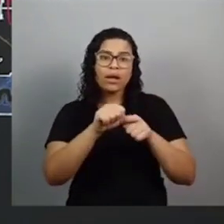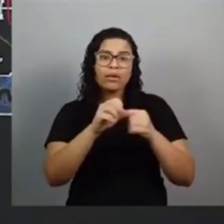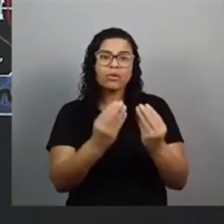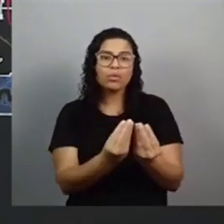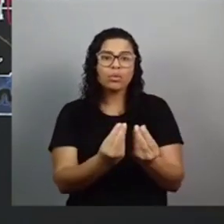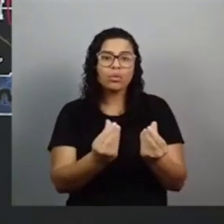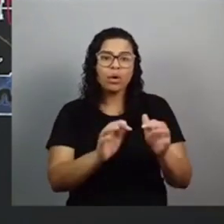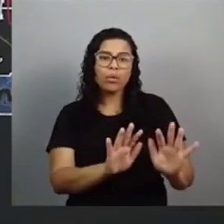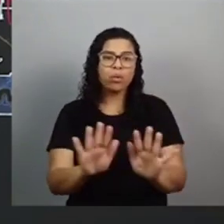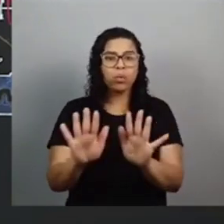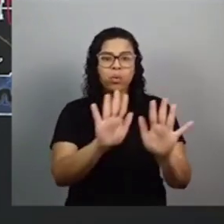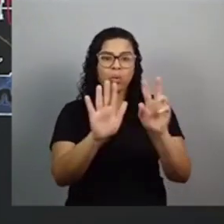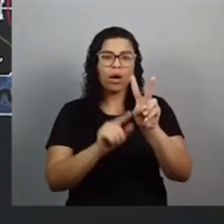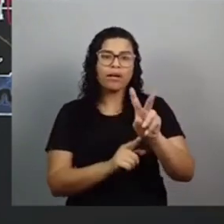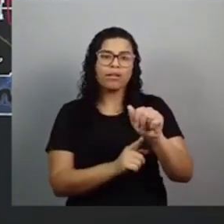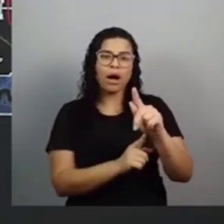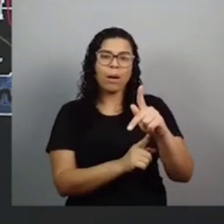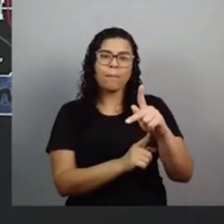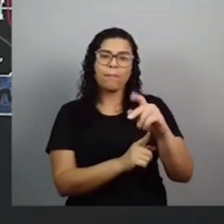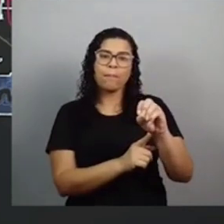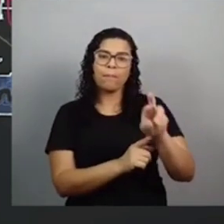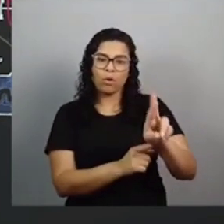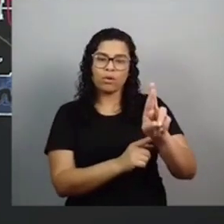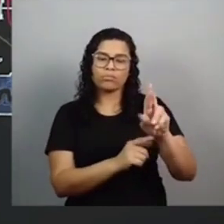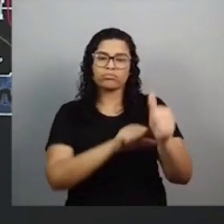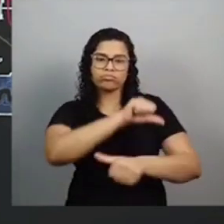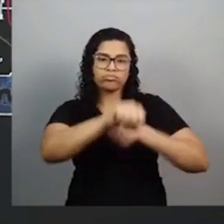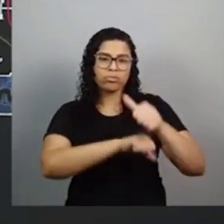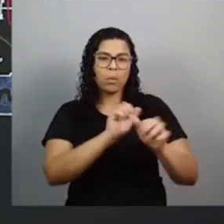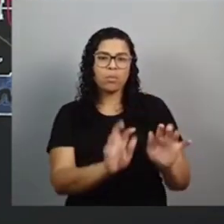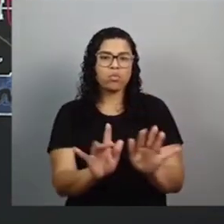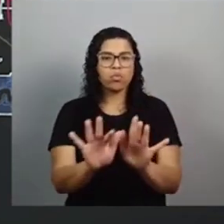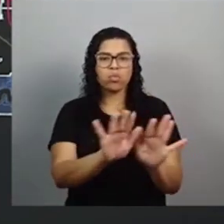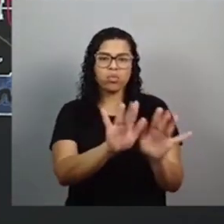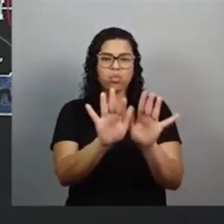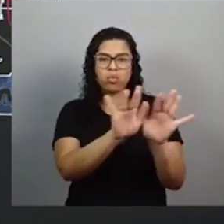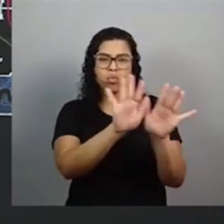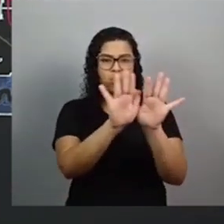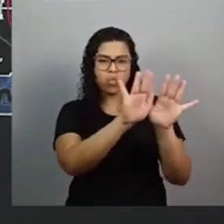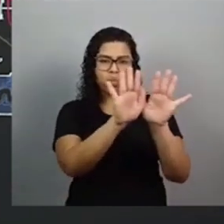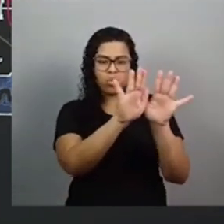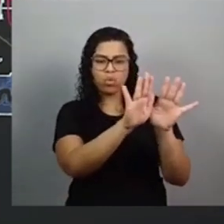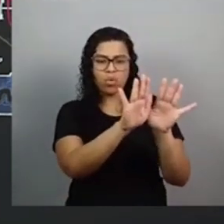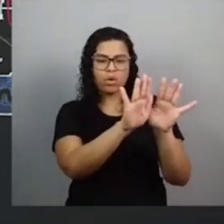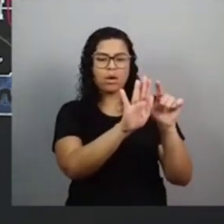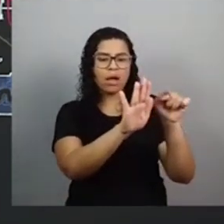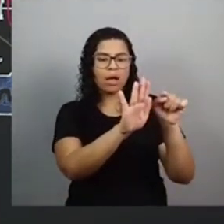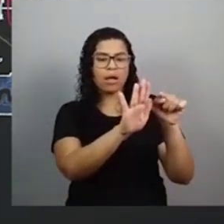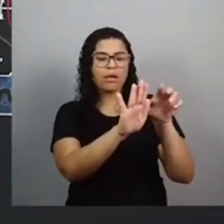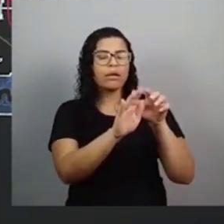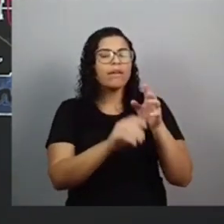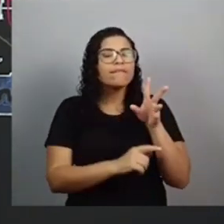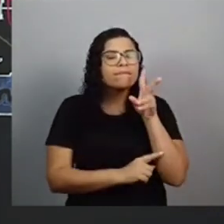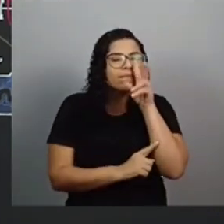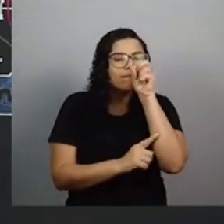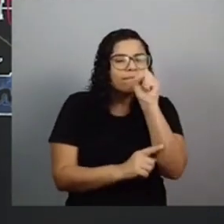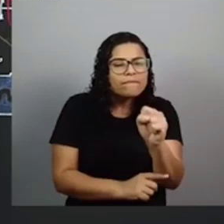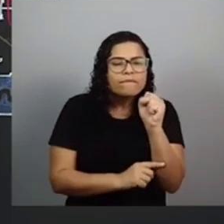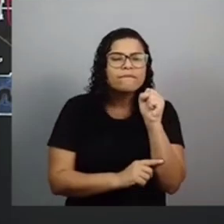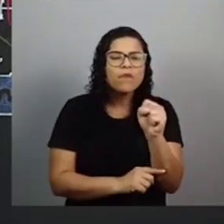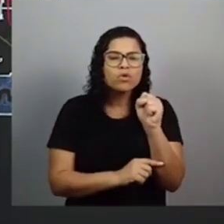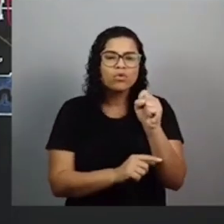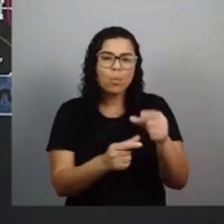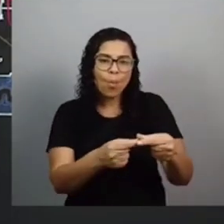então vapor. Se eu tenho esse vapor, olha o vapor saindo pressionado aqui. Ele sai com tanta pressão